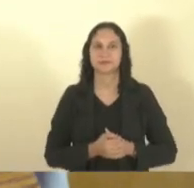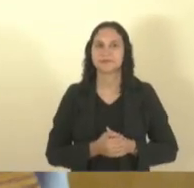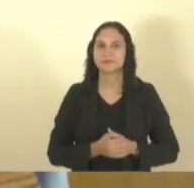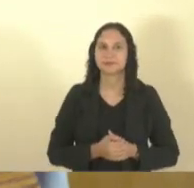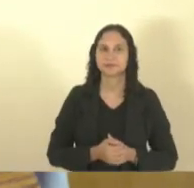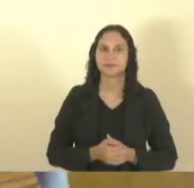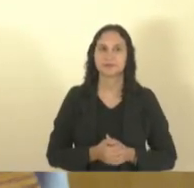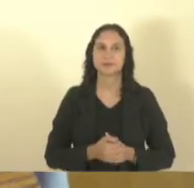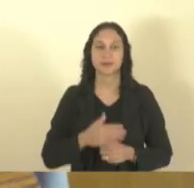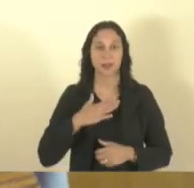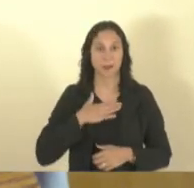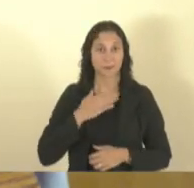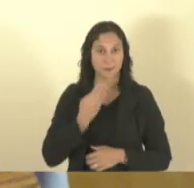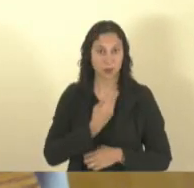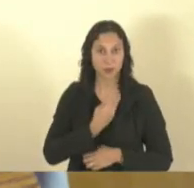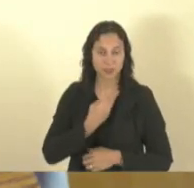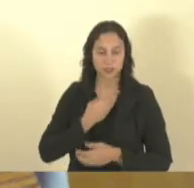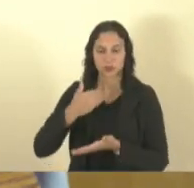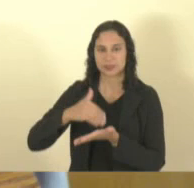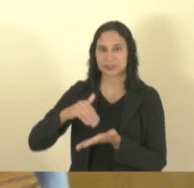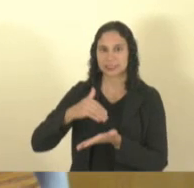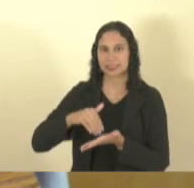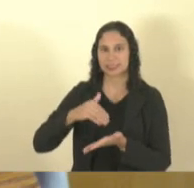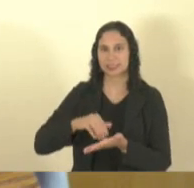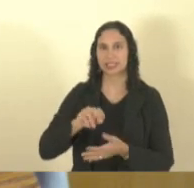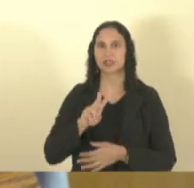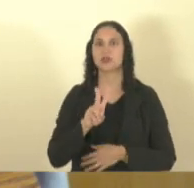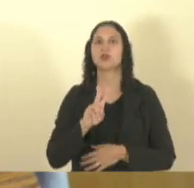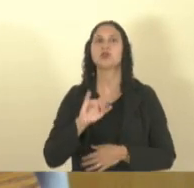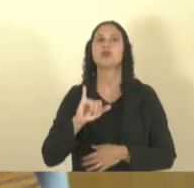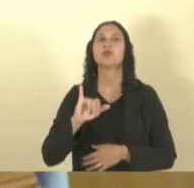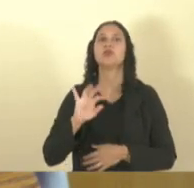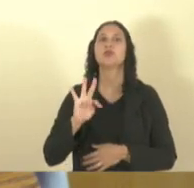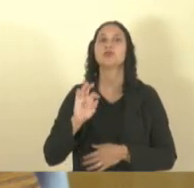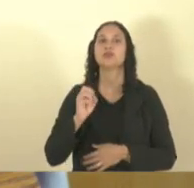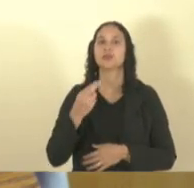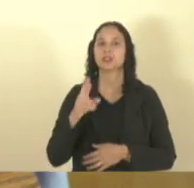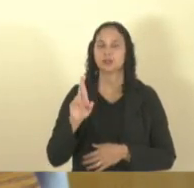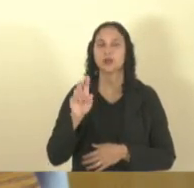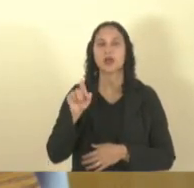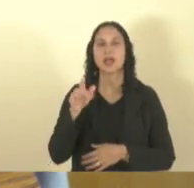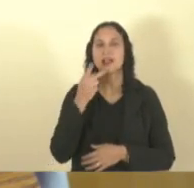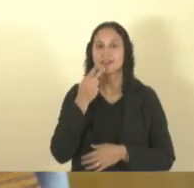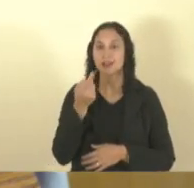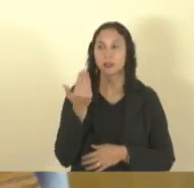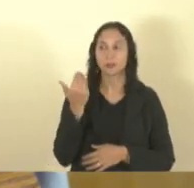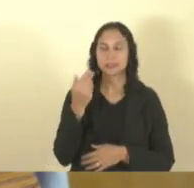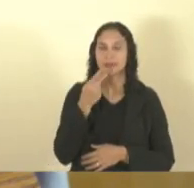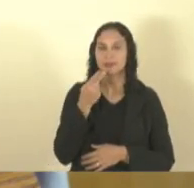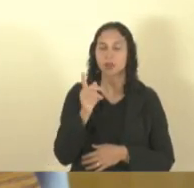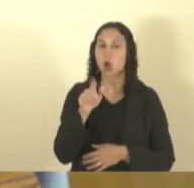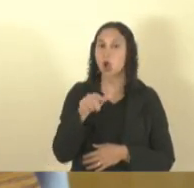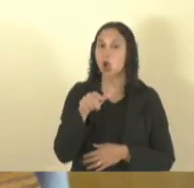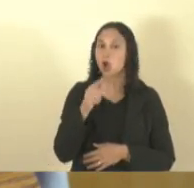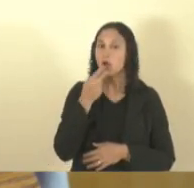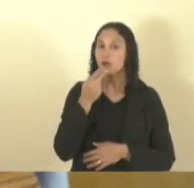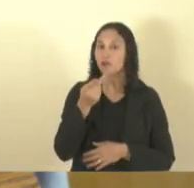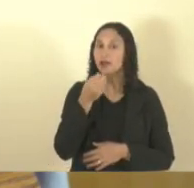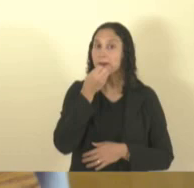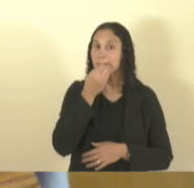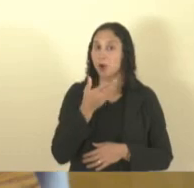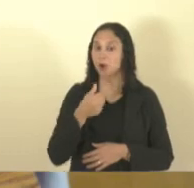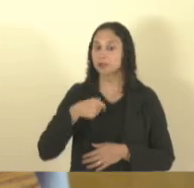O meu amigo secretário Vitor agora, ele comentou comigo ali, ó, fala bem da CEDU. Não tem